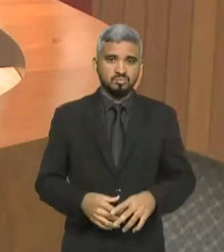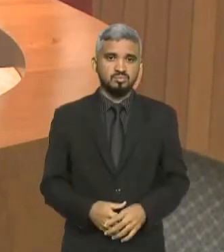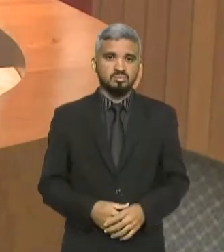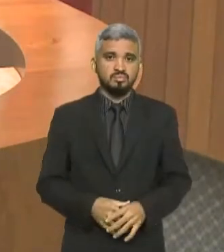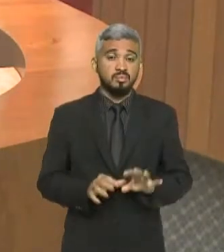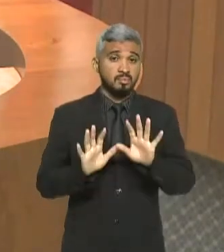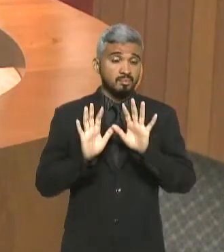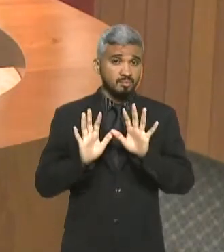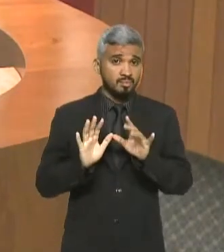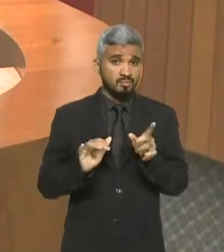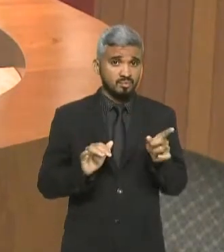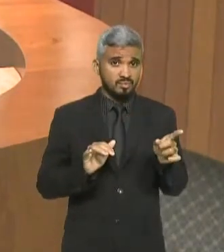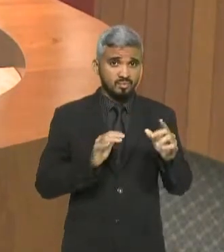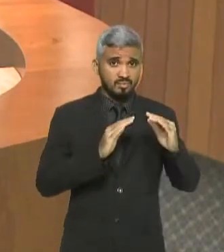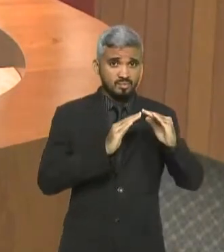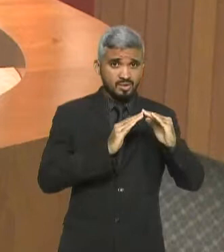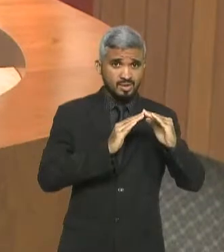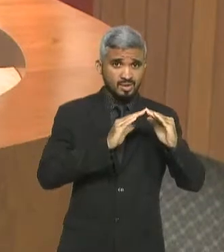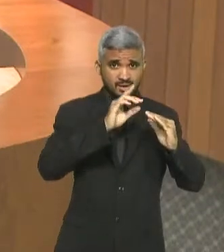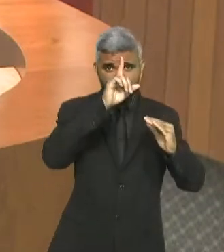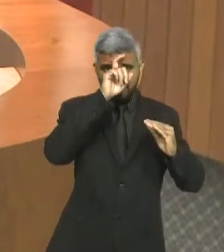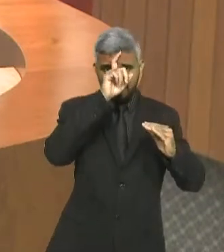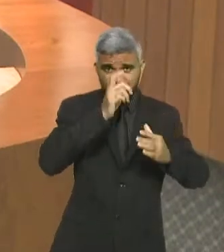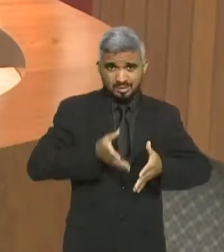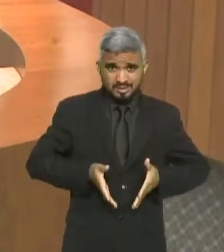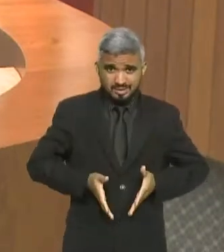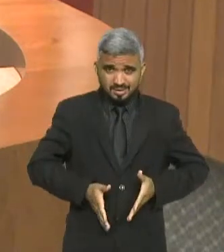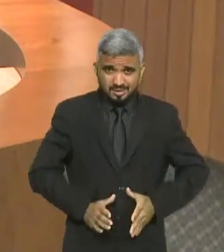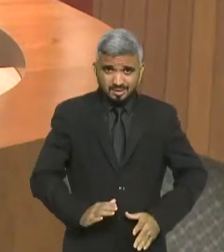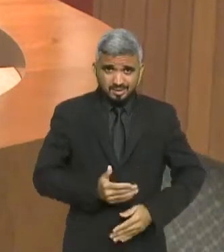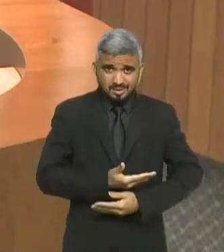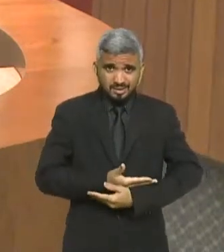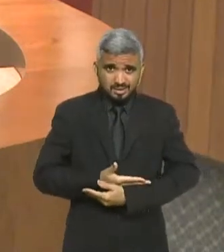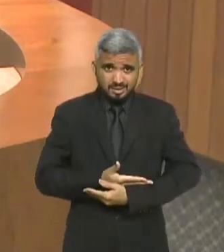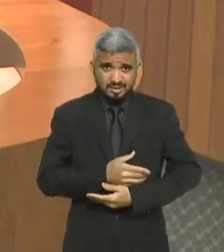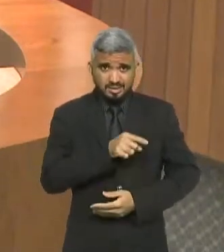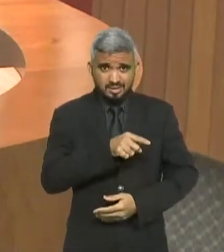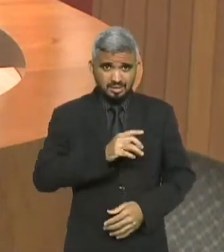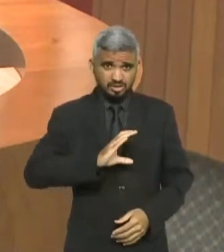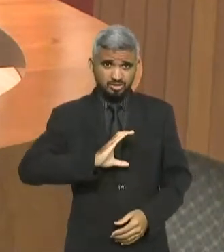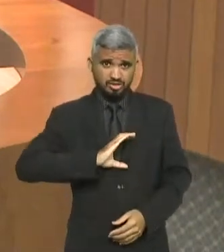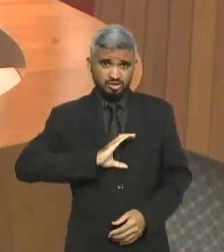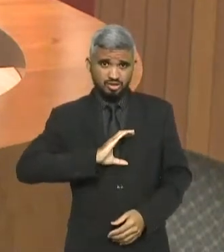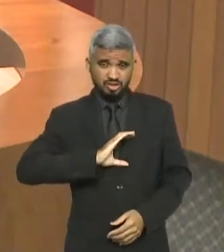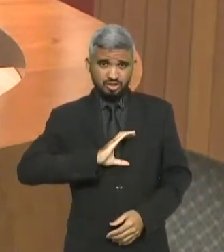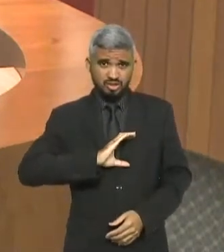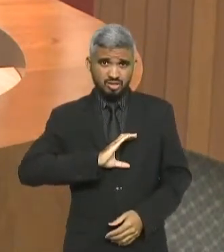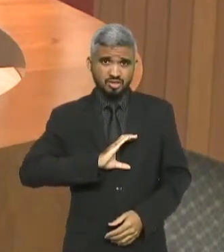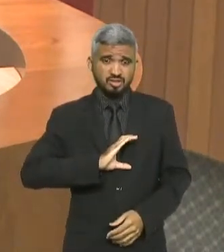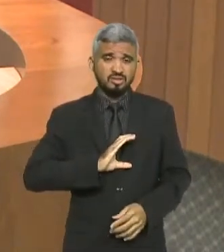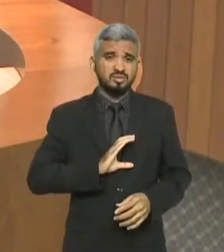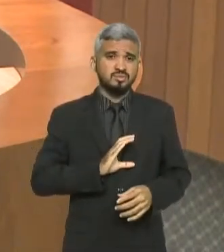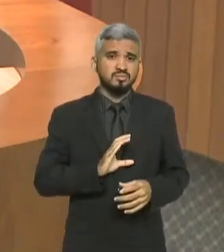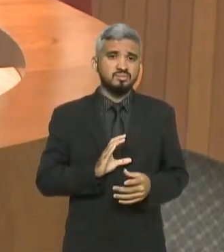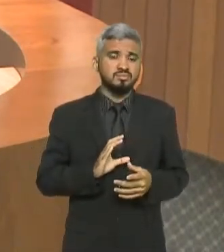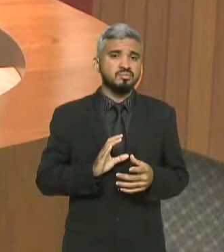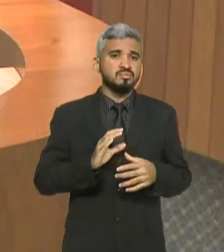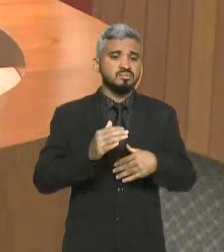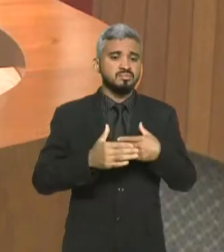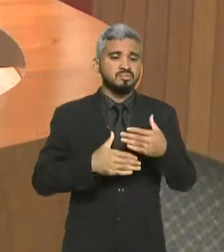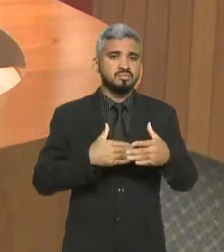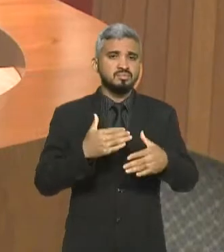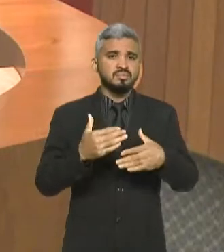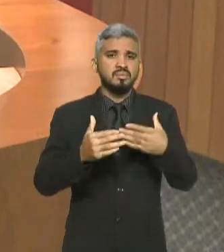Mas a maternidade de Caxias, deputado querido amigo Neto Evangelista, está sucumbindo. Porque o prefeito